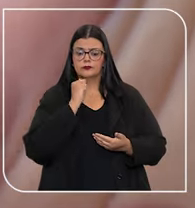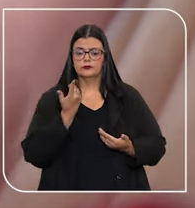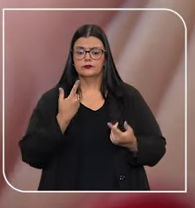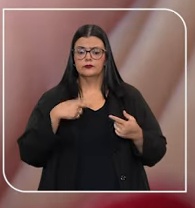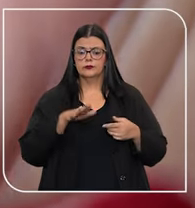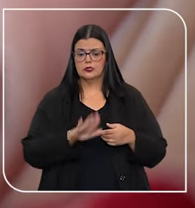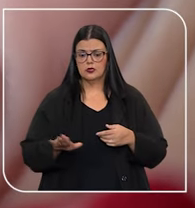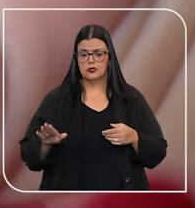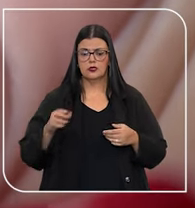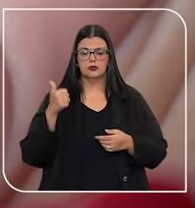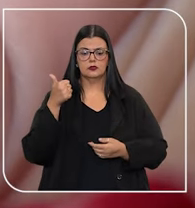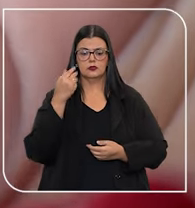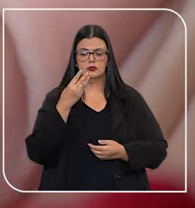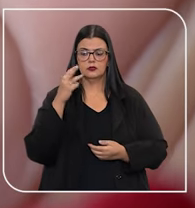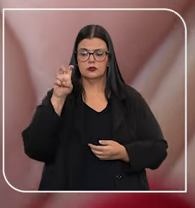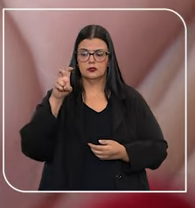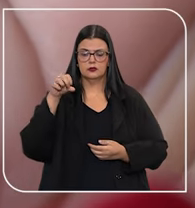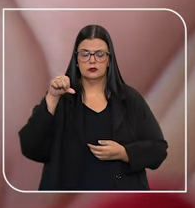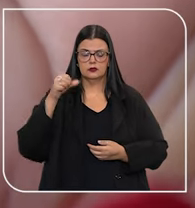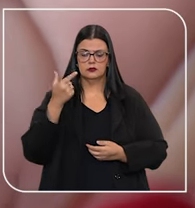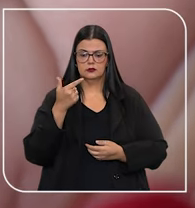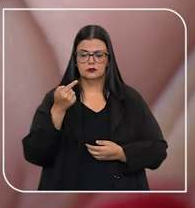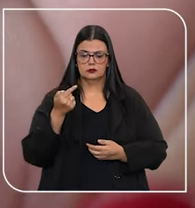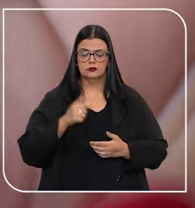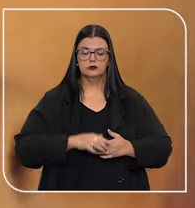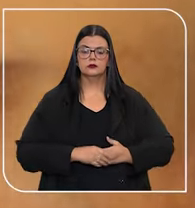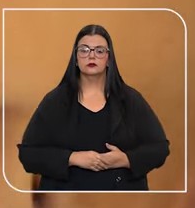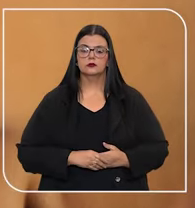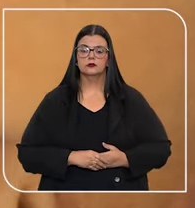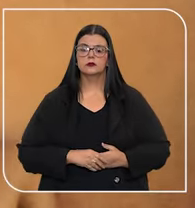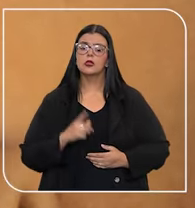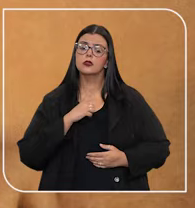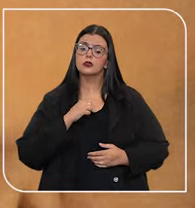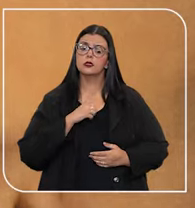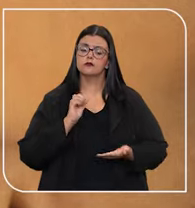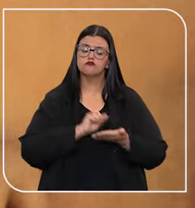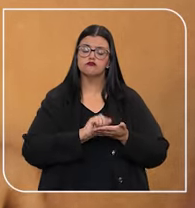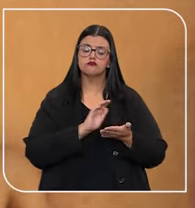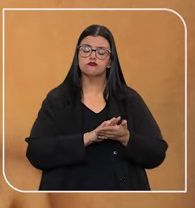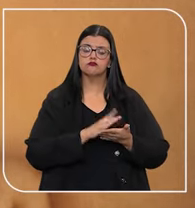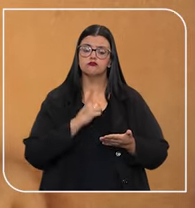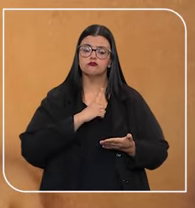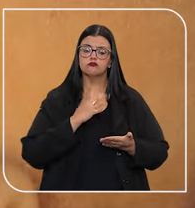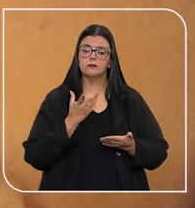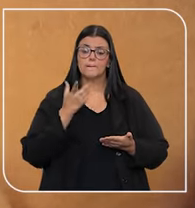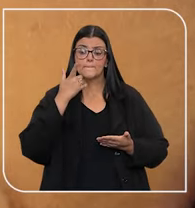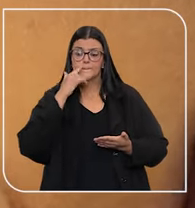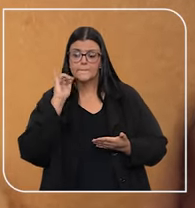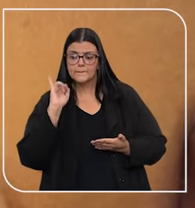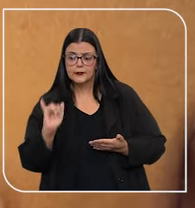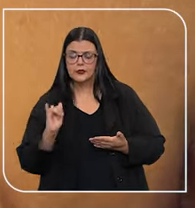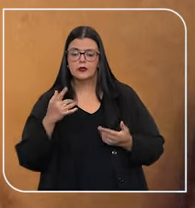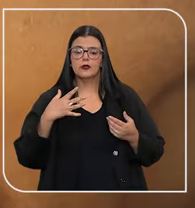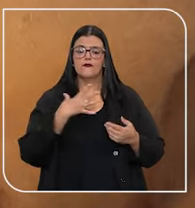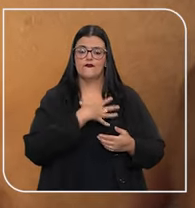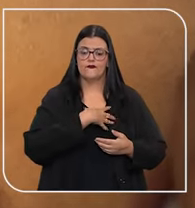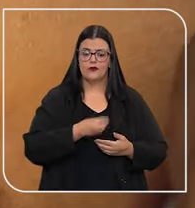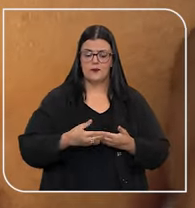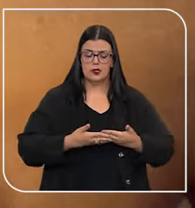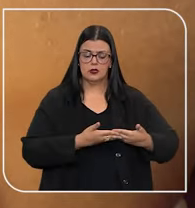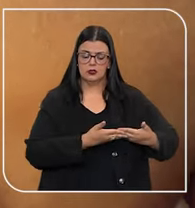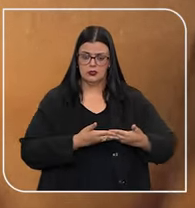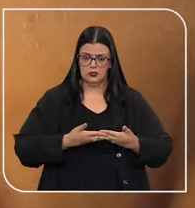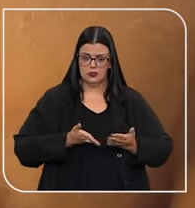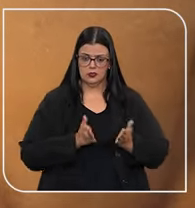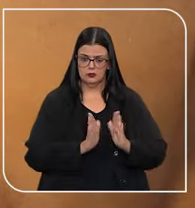voluntária da criança para adoção previsto na lei 13500 9 de 2017 pode ser aplicada em relação ao suposto pai e à